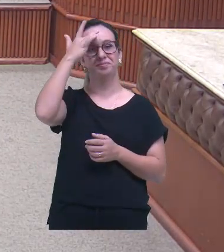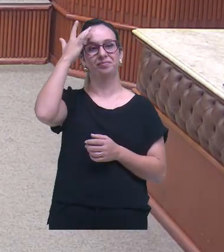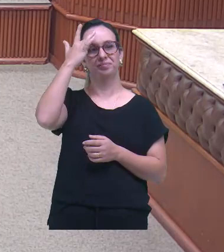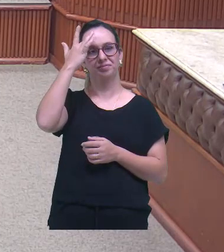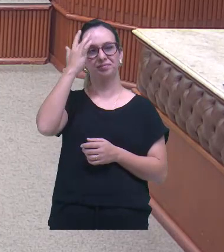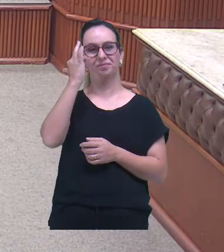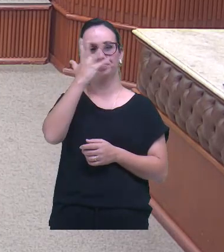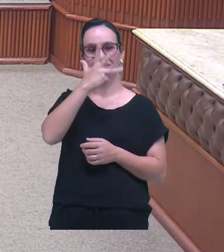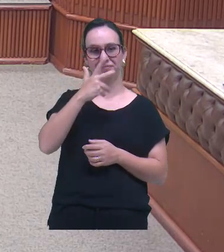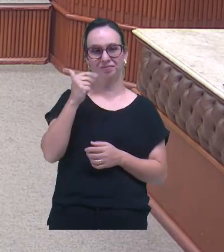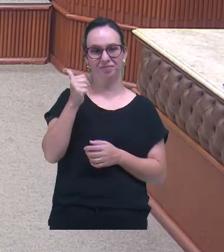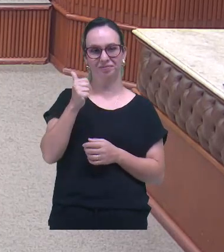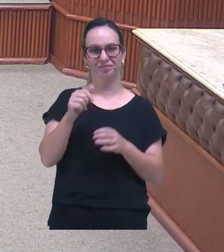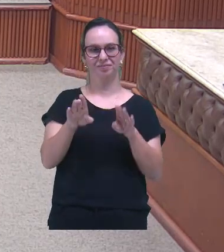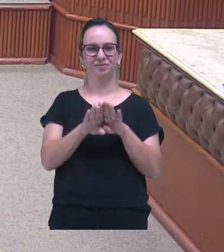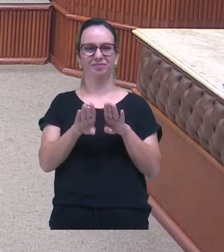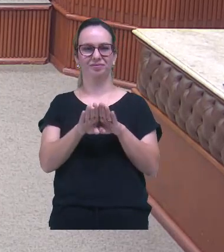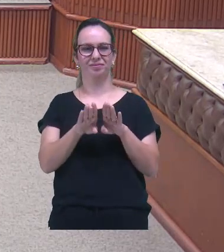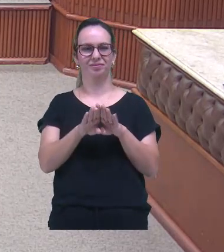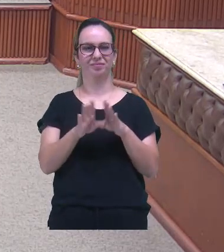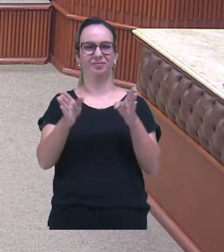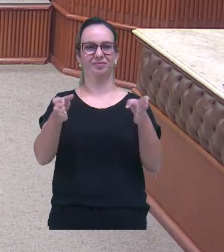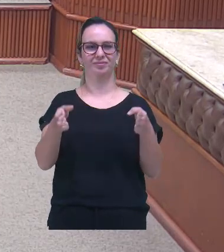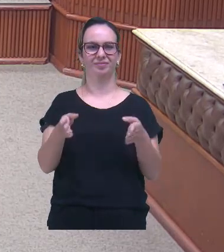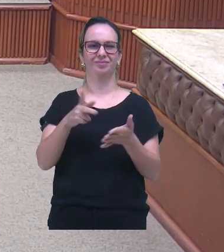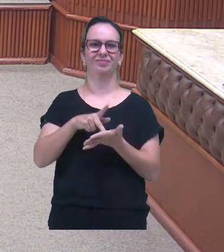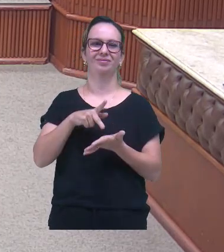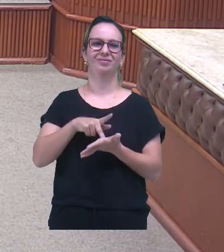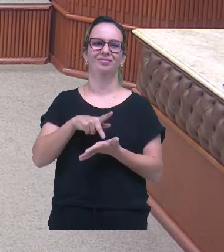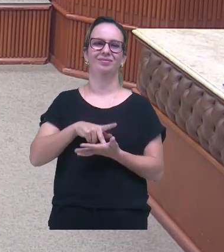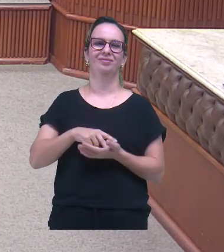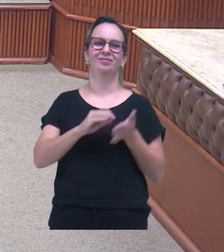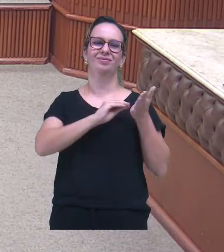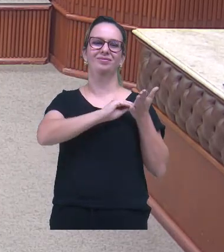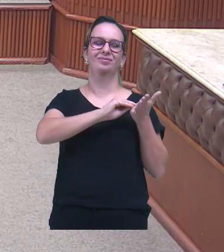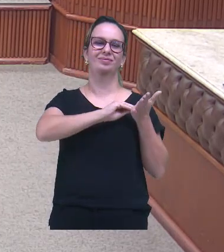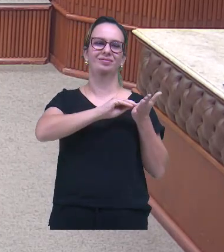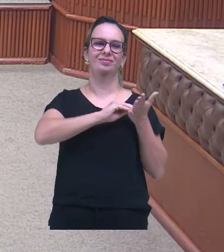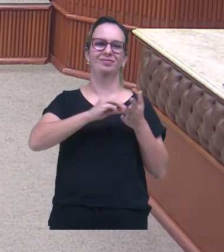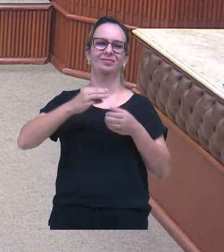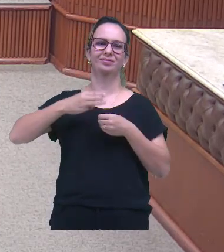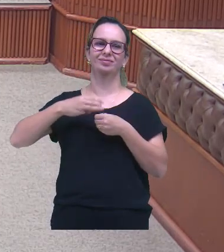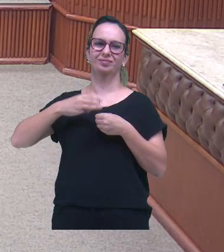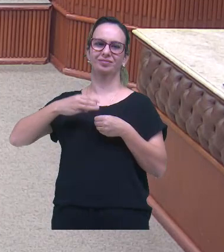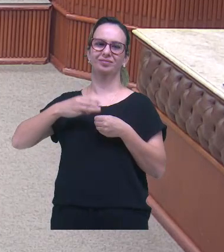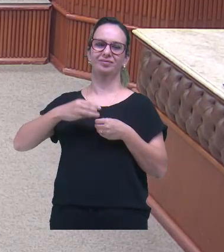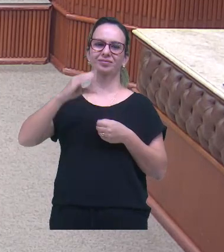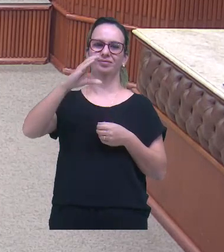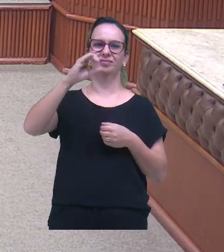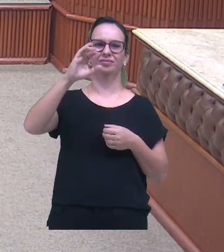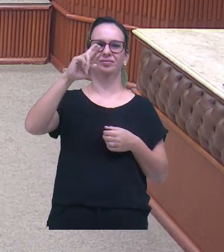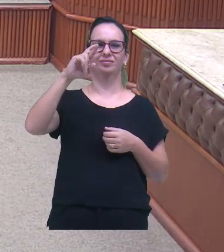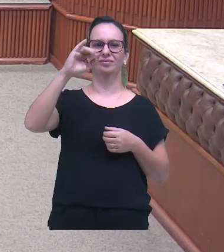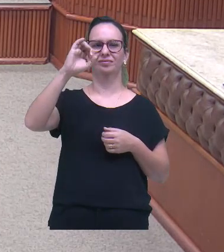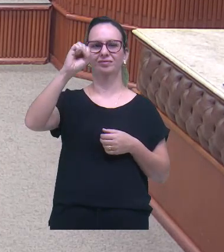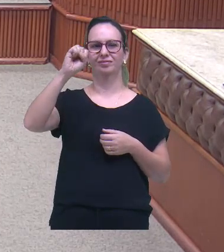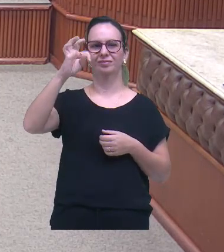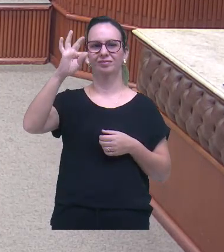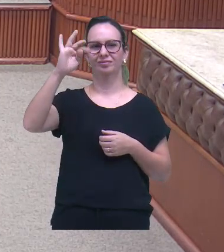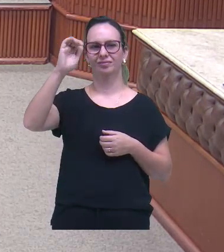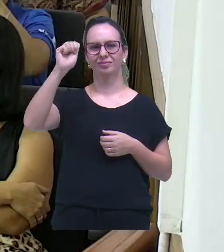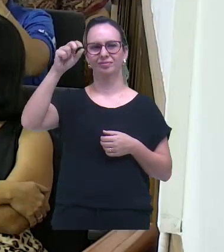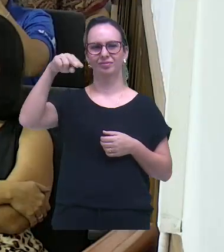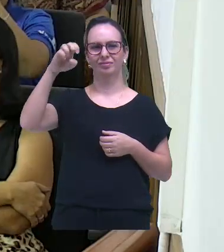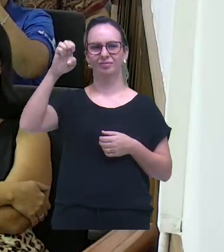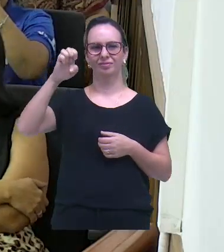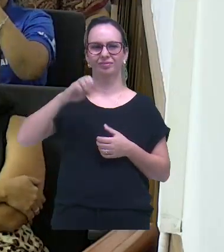Vamos chamar agora, agora é de verdade, viu, gente? Secretária Municipal da Saúde, Cristiane Silvério de Andrade Bucinati,